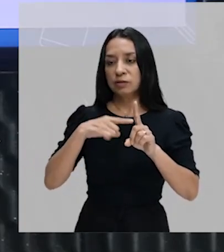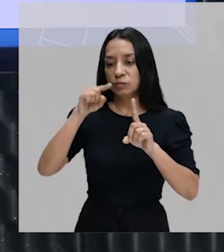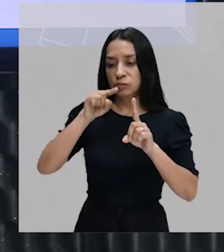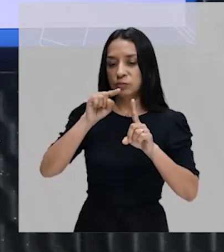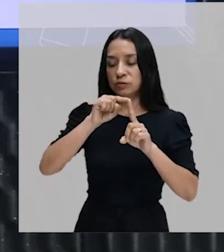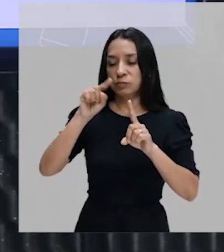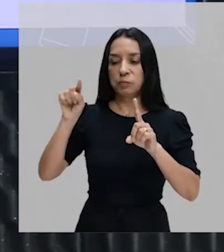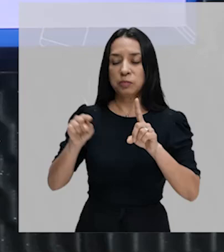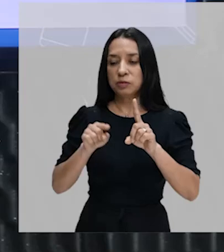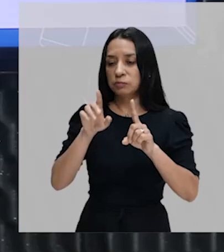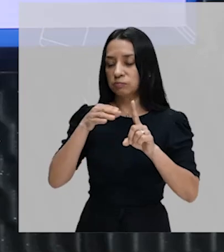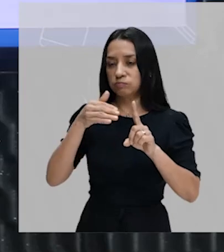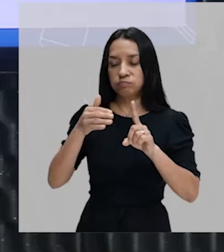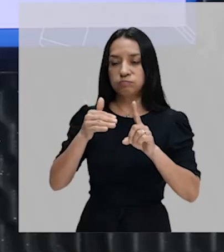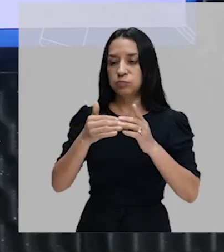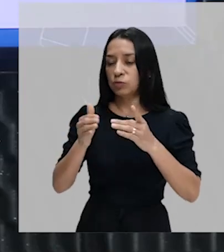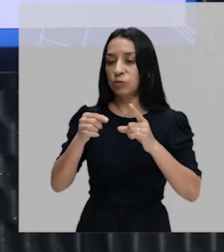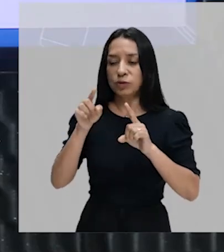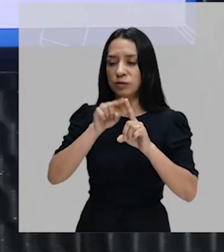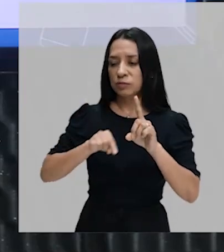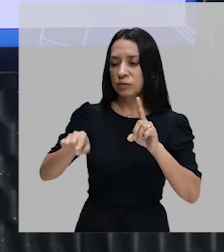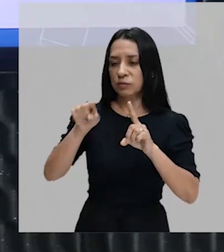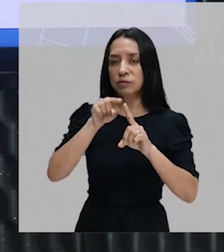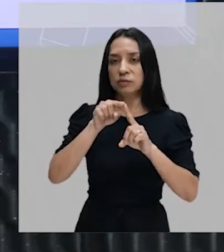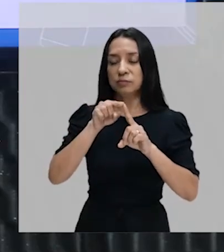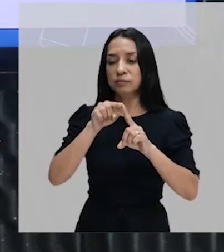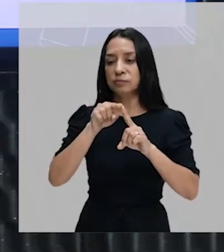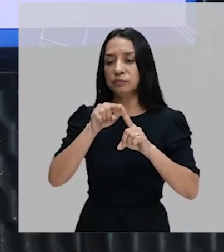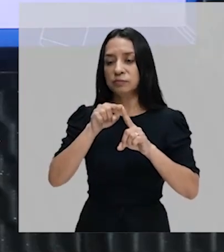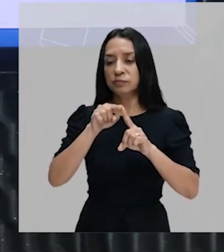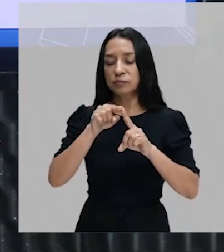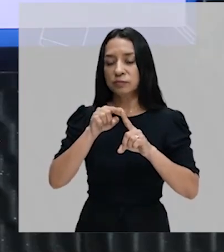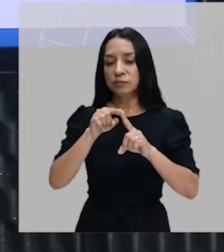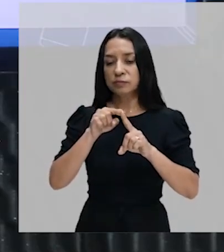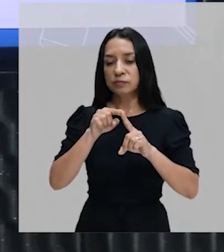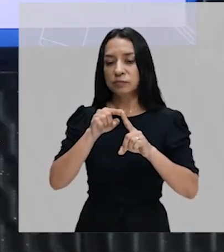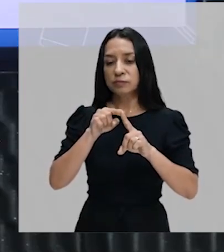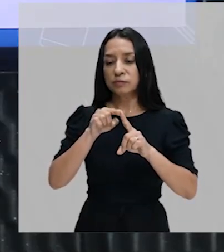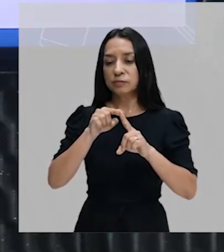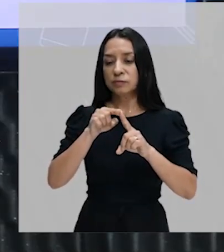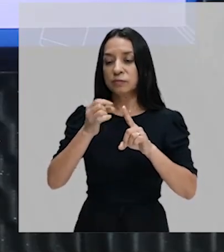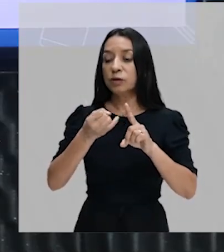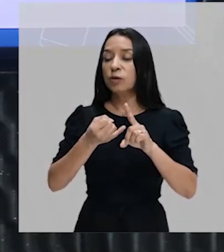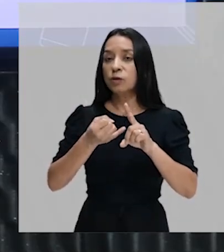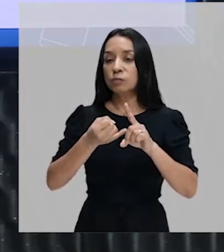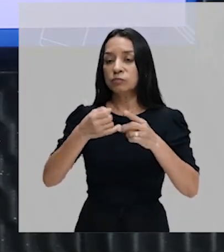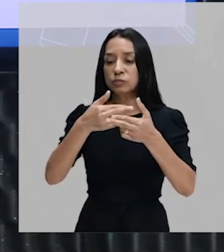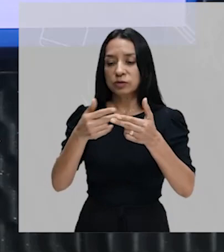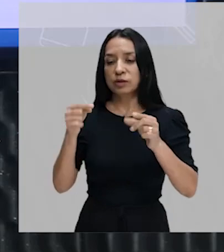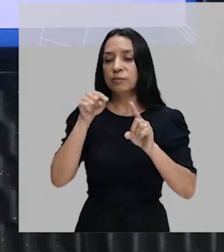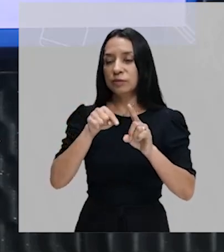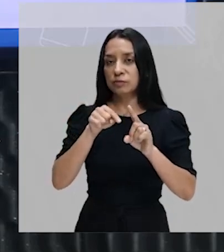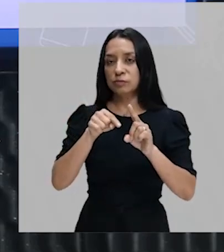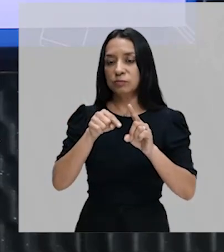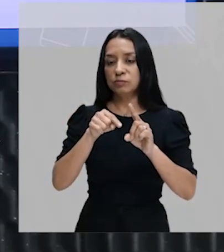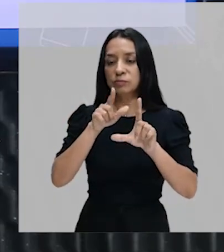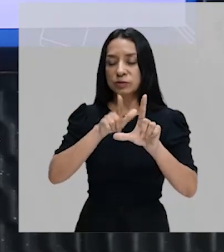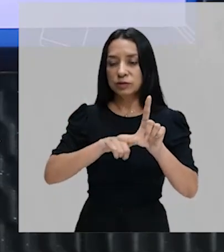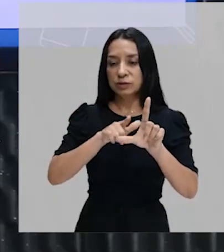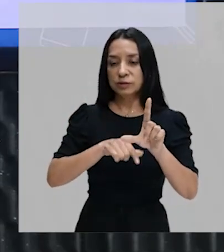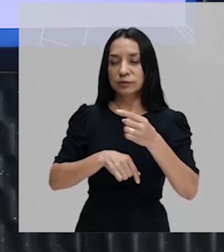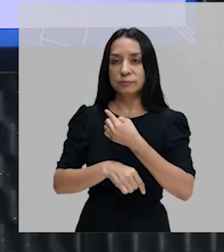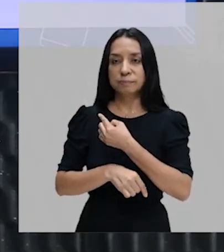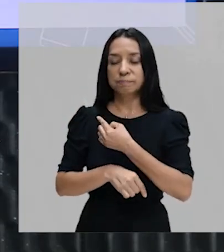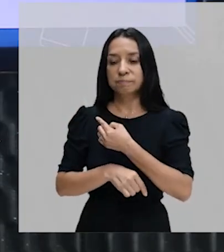espaço, em qualquer local dentro daquela região limitada, né, arredondada, esses elementos aqui. Então, gente,